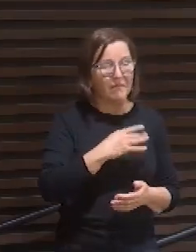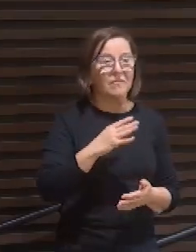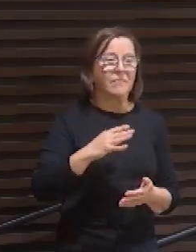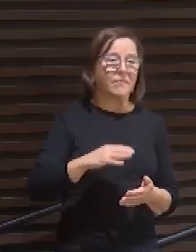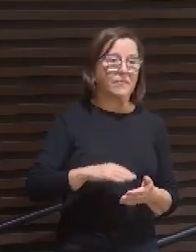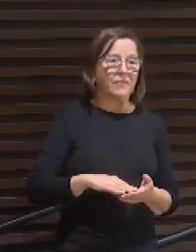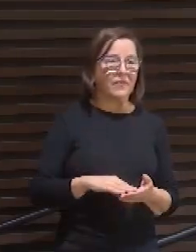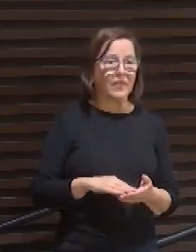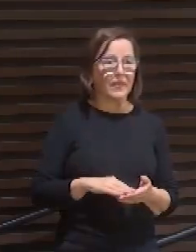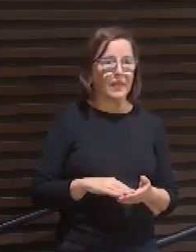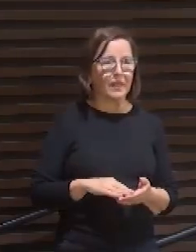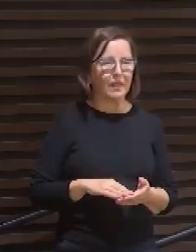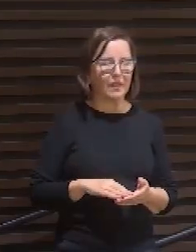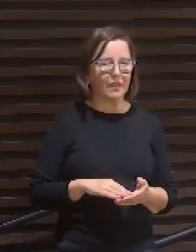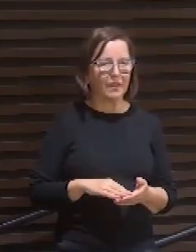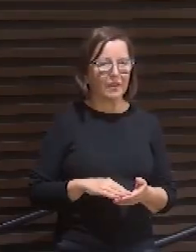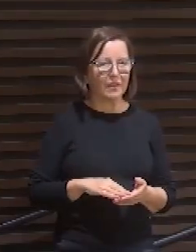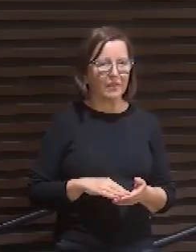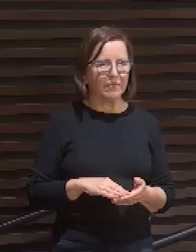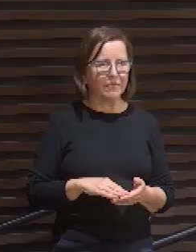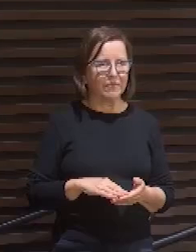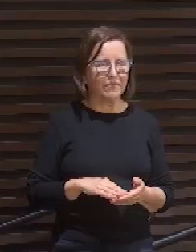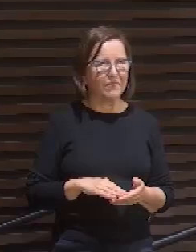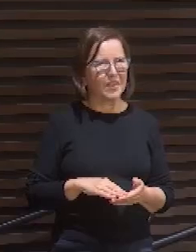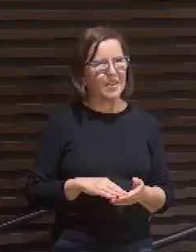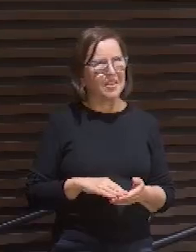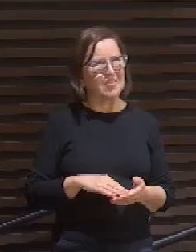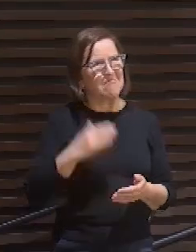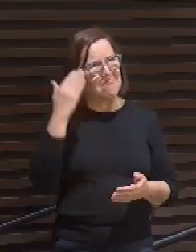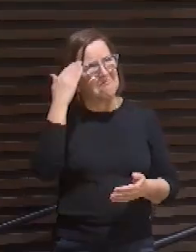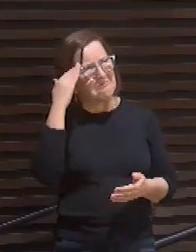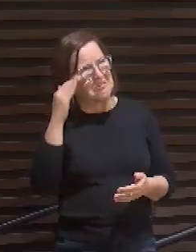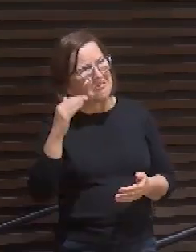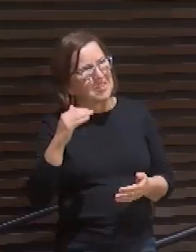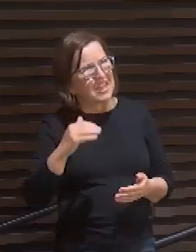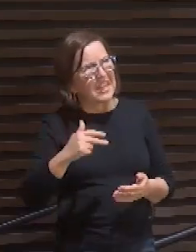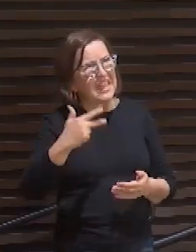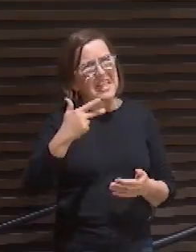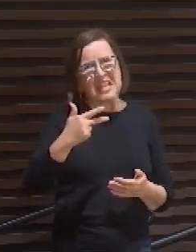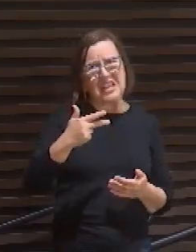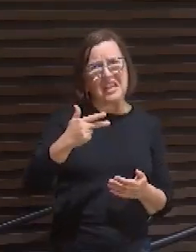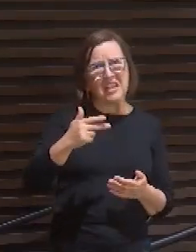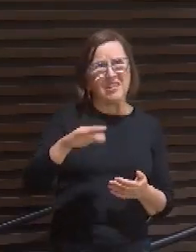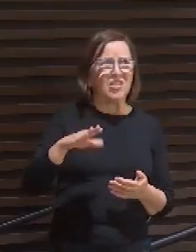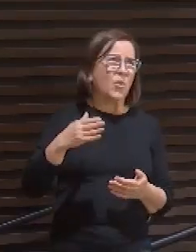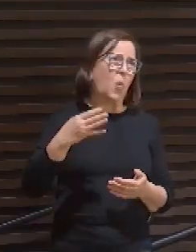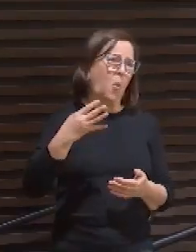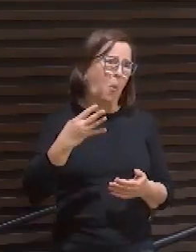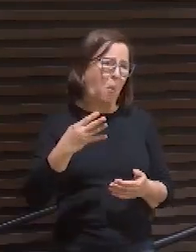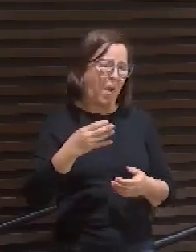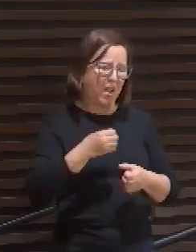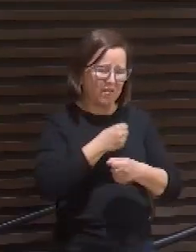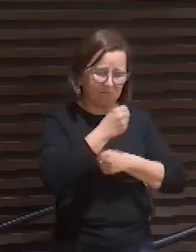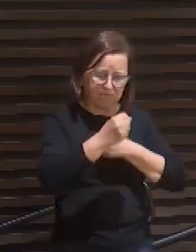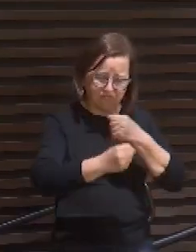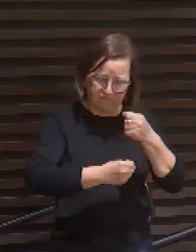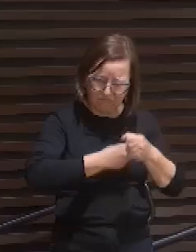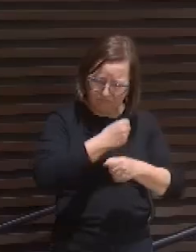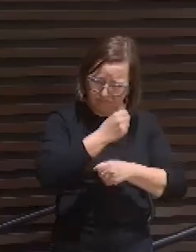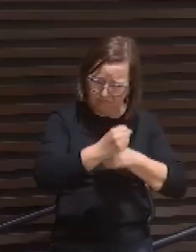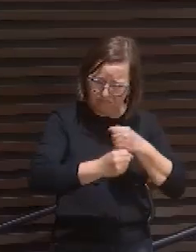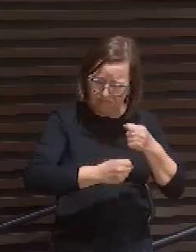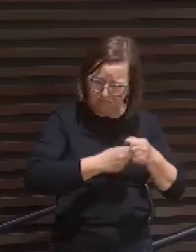E aquilo foram, não sei se 3 ou 4 anos recorrente.